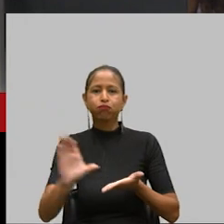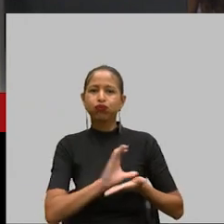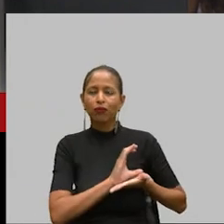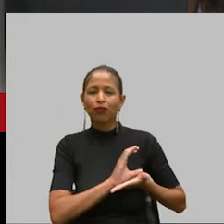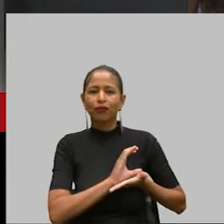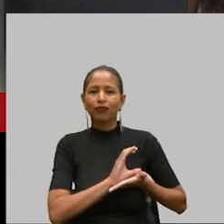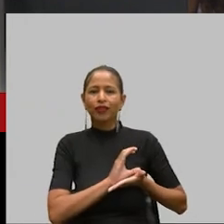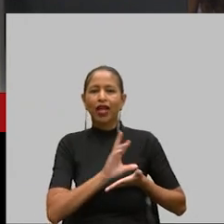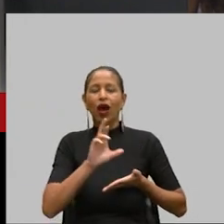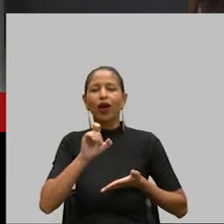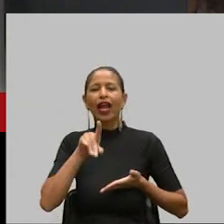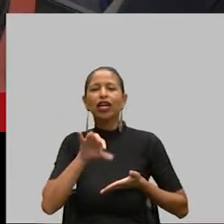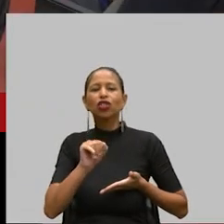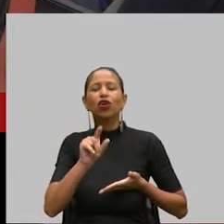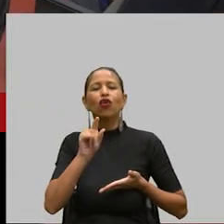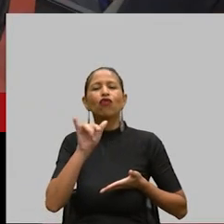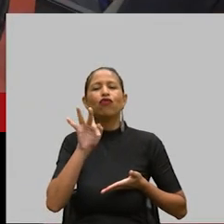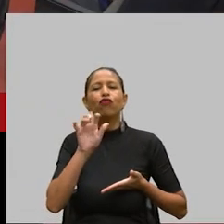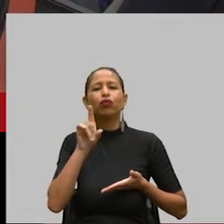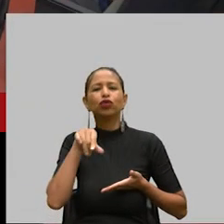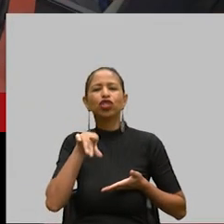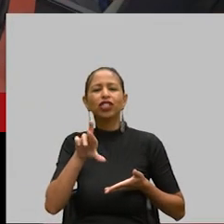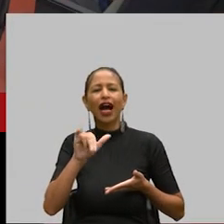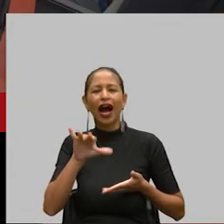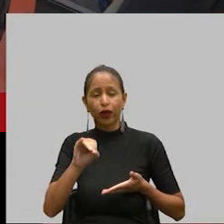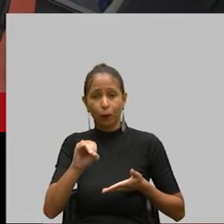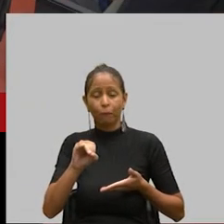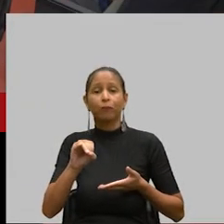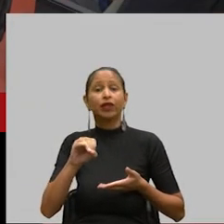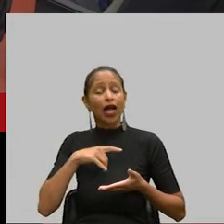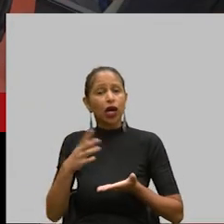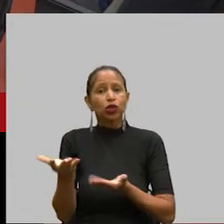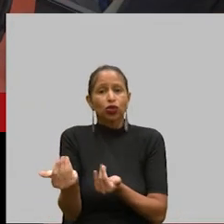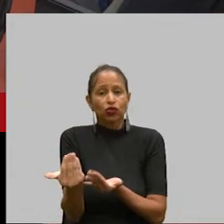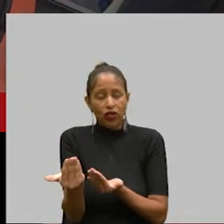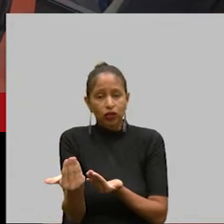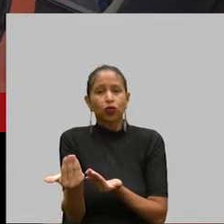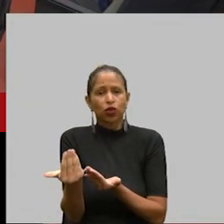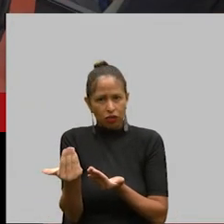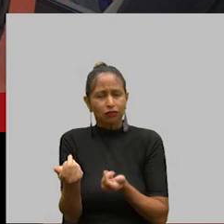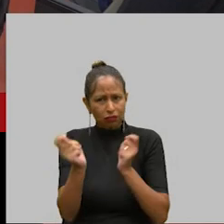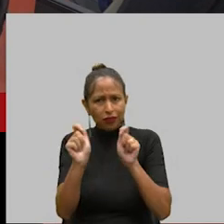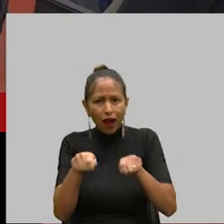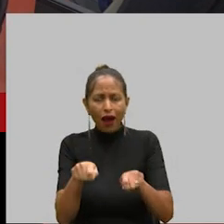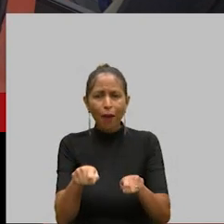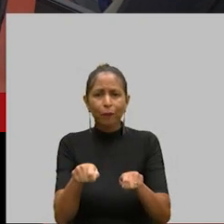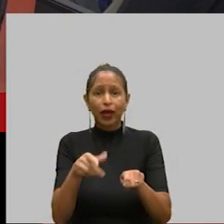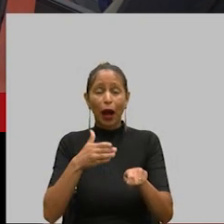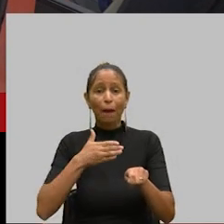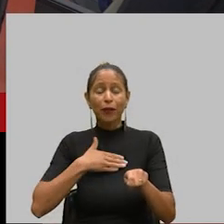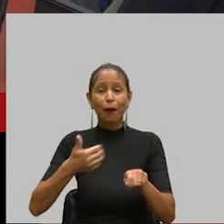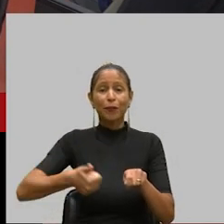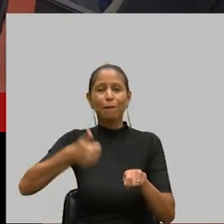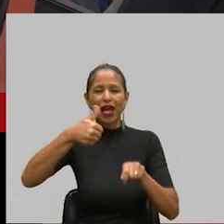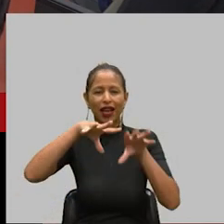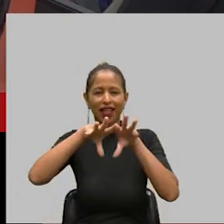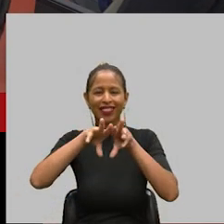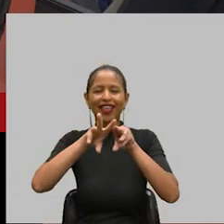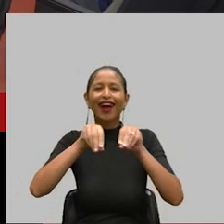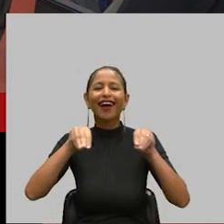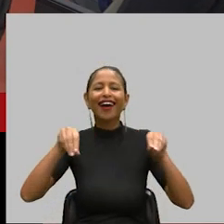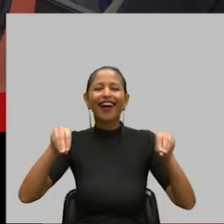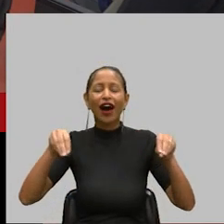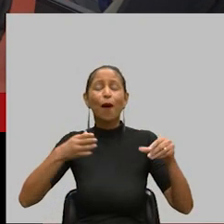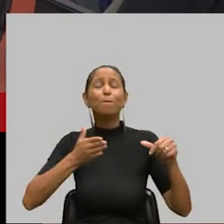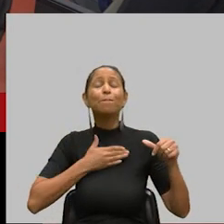o crédito fundiário pra Juventude com rebate significativo que a minha primeira Terra minha